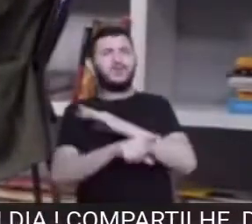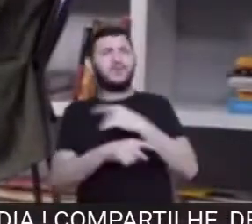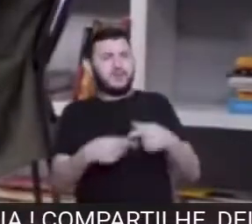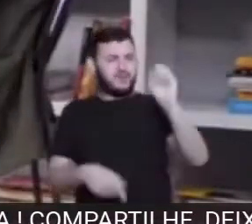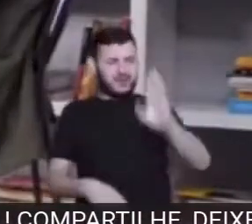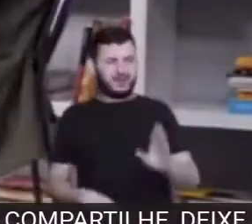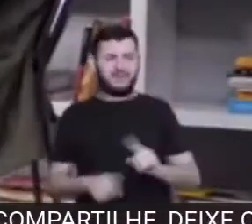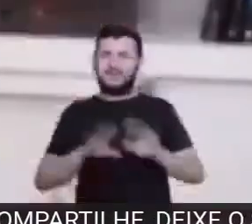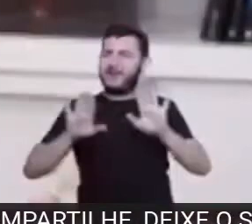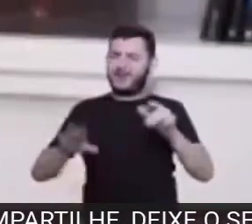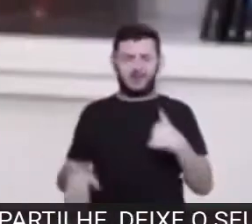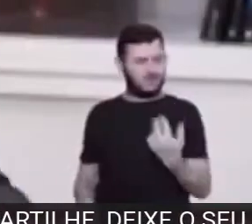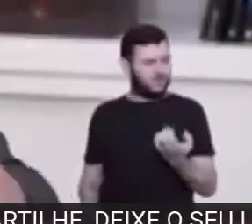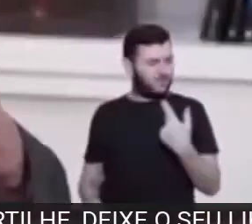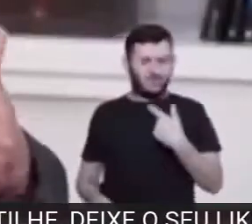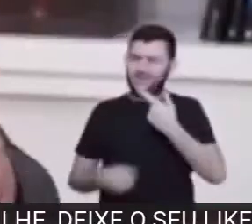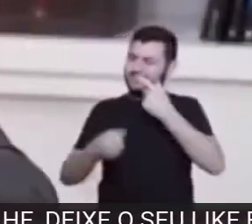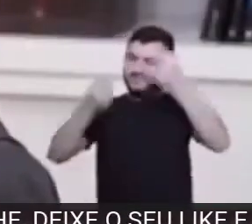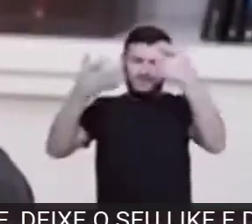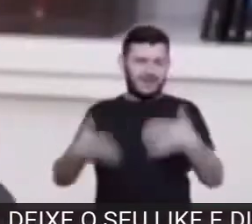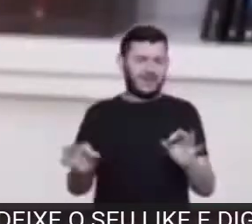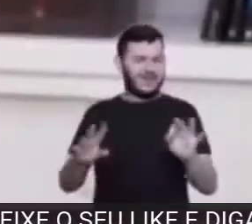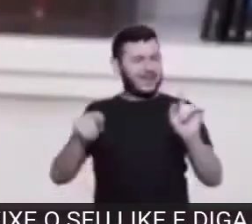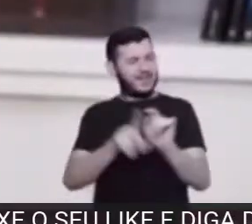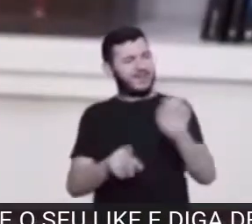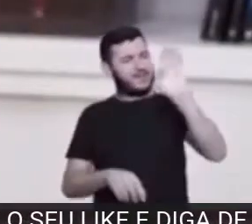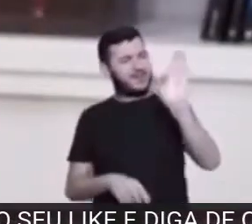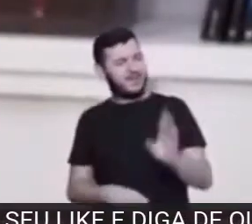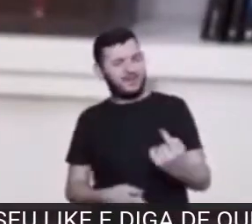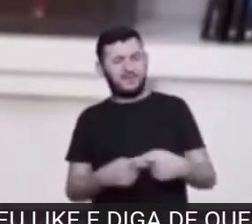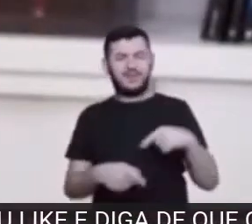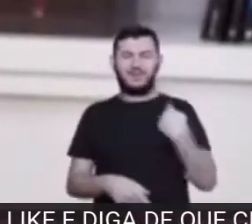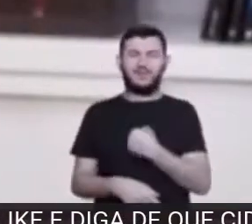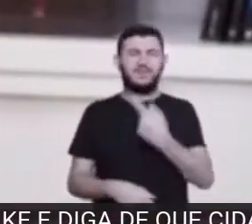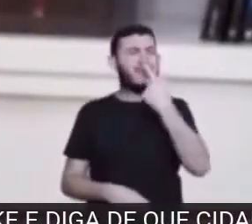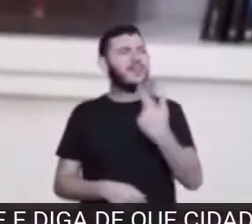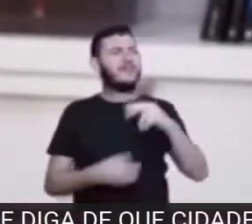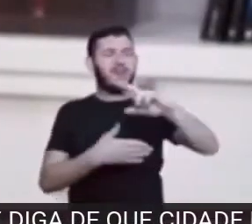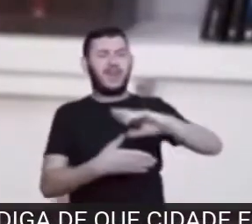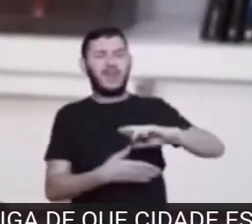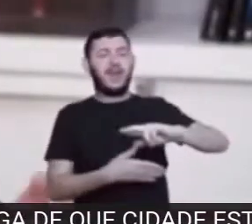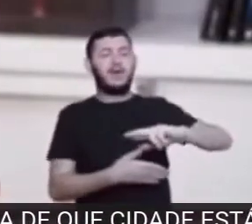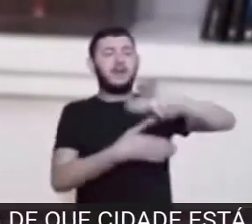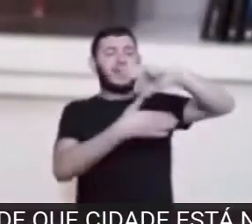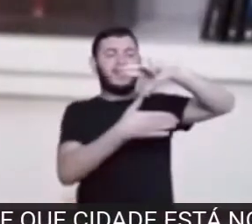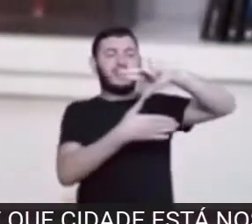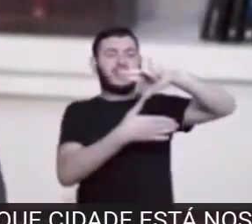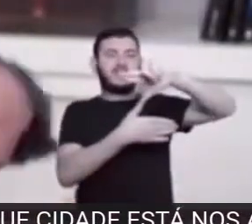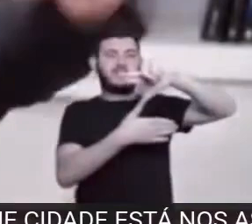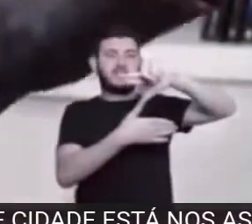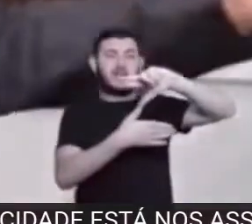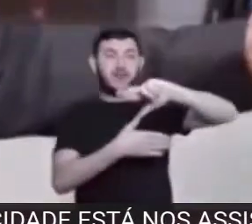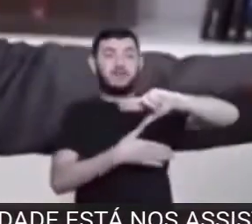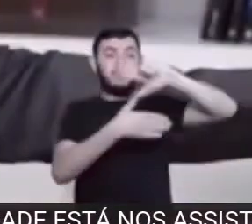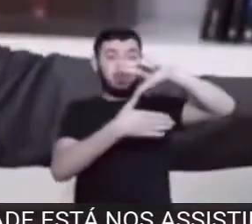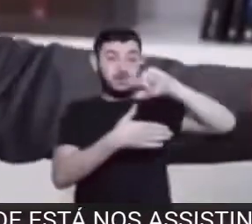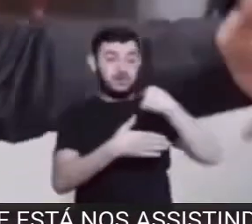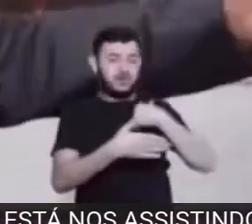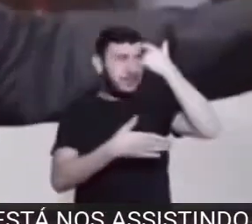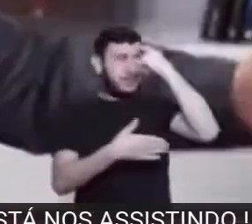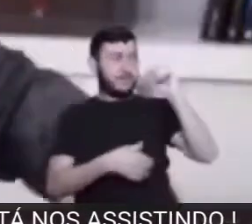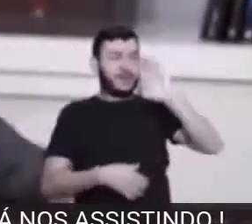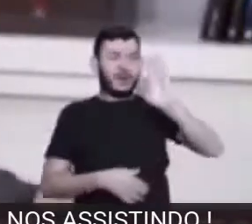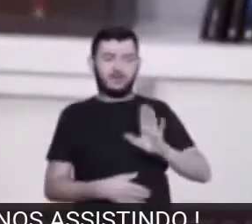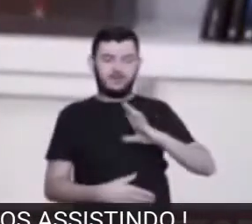porque parece... quando a gente fala da América Latina, a gente pressupõe que o Brasil esteja. Mas eu obviamente, tá, que eu acho que pode estar o Brasil e pode estar